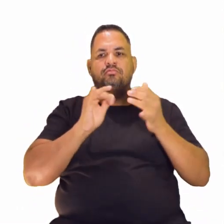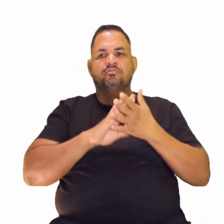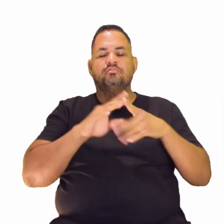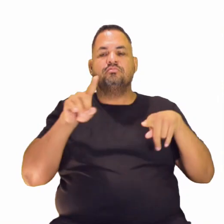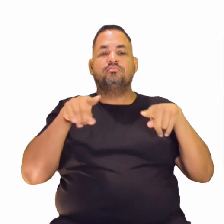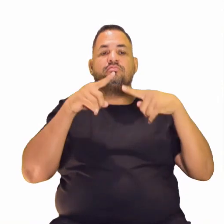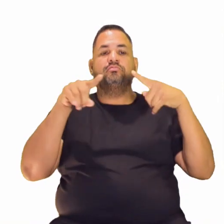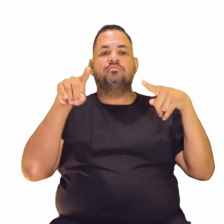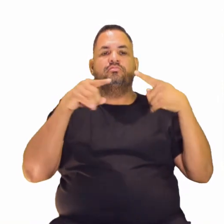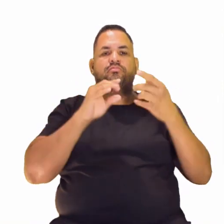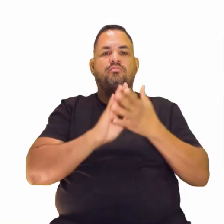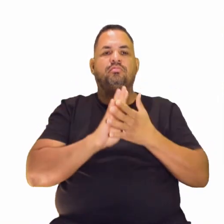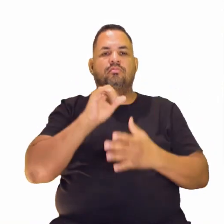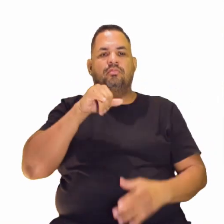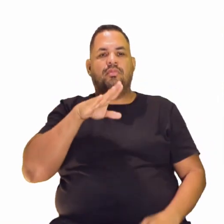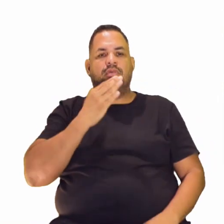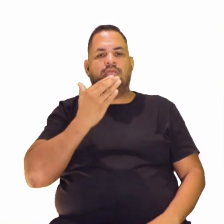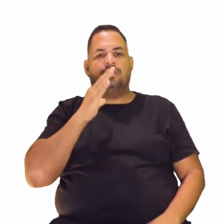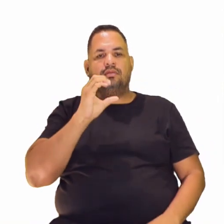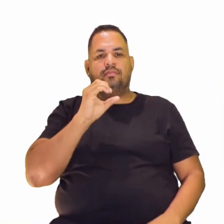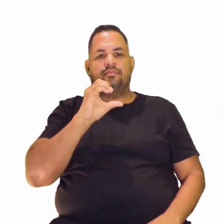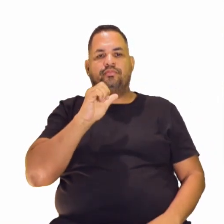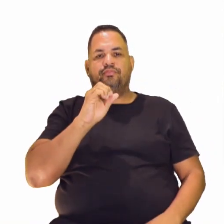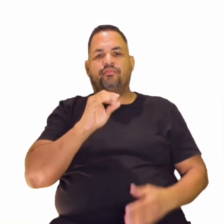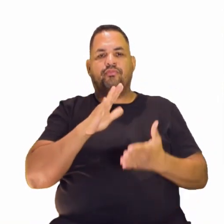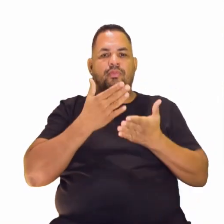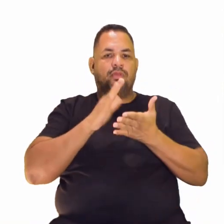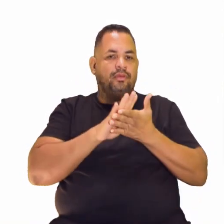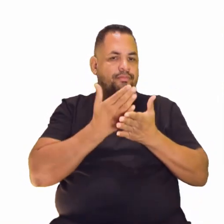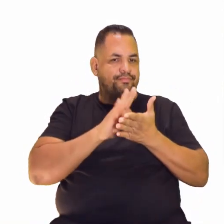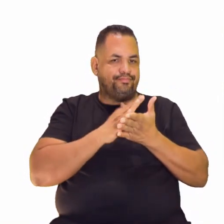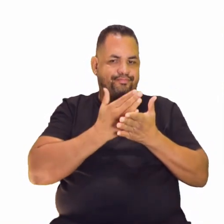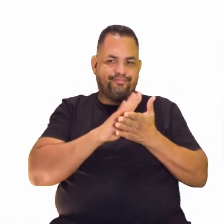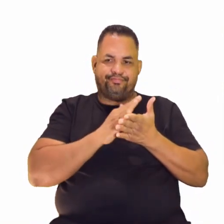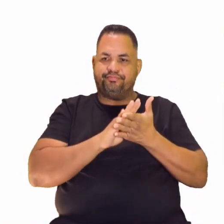expressões musicais, como maracatu,